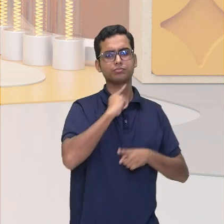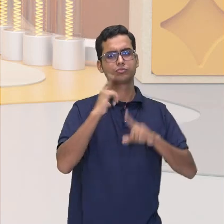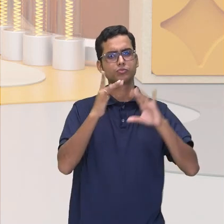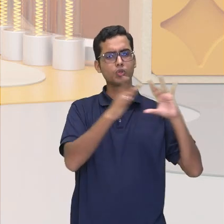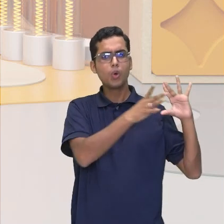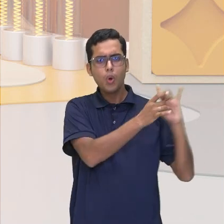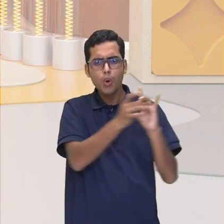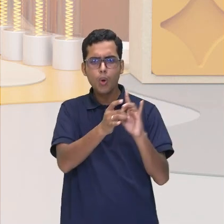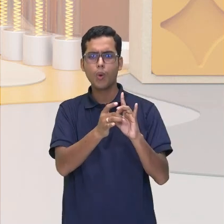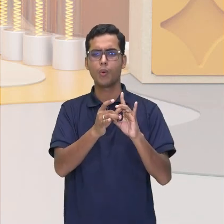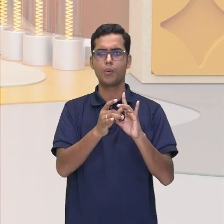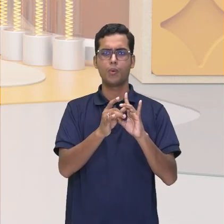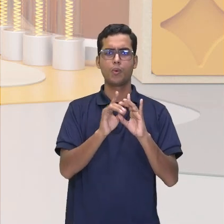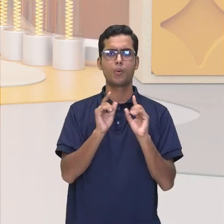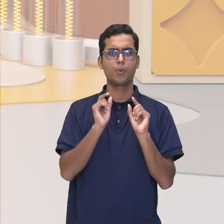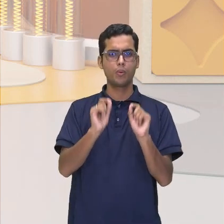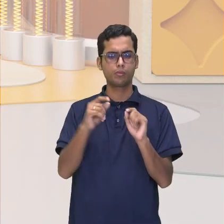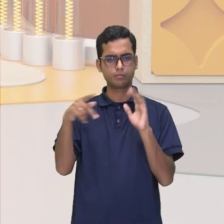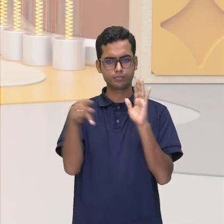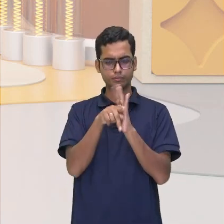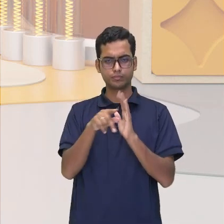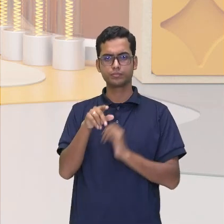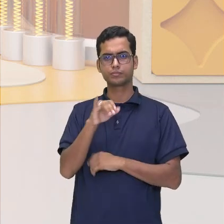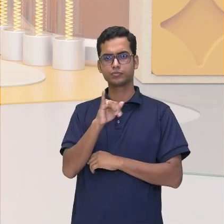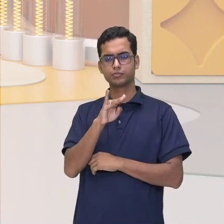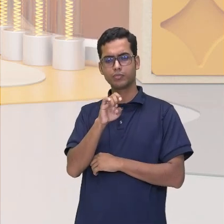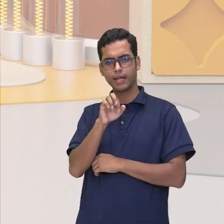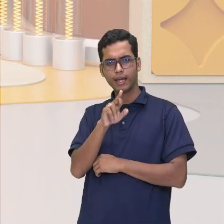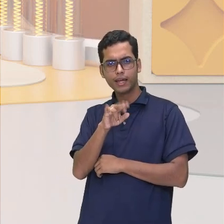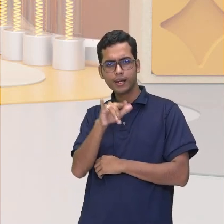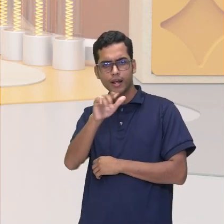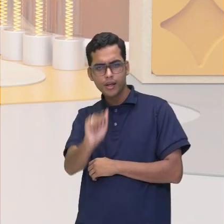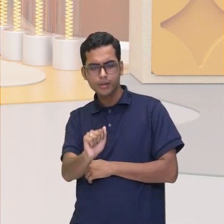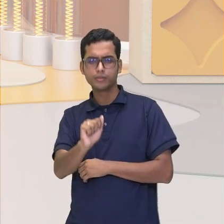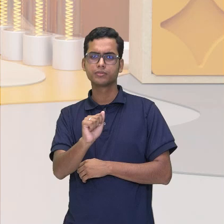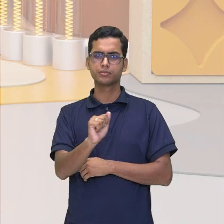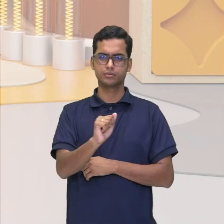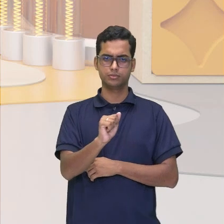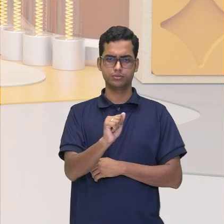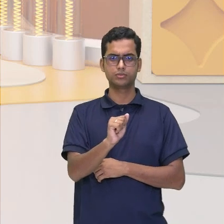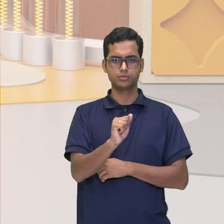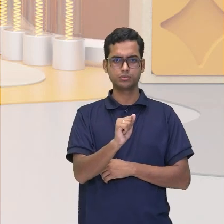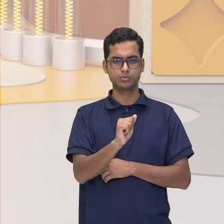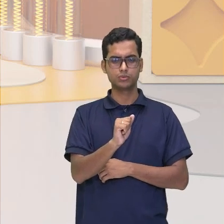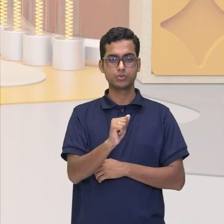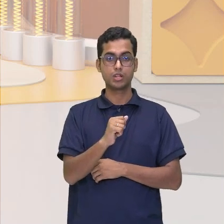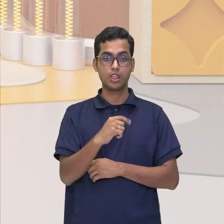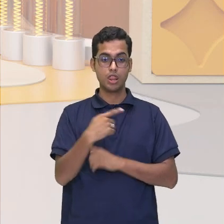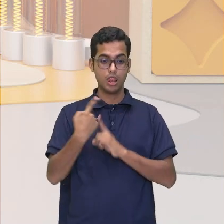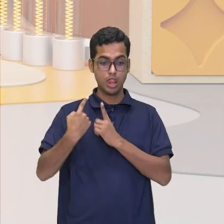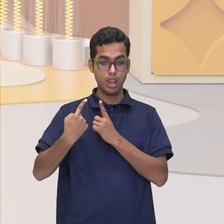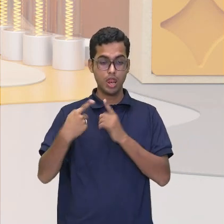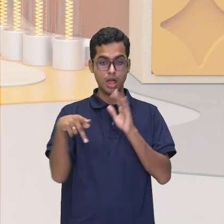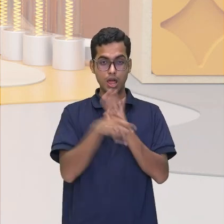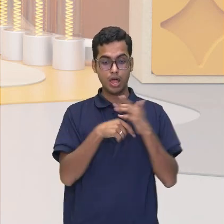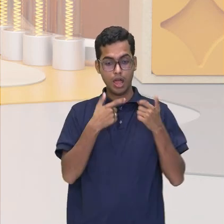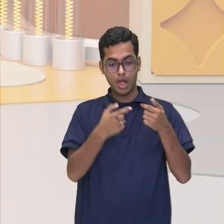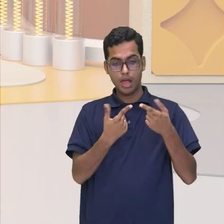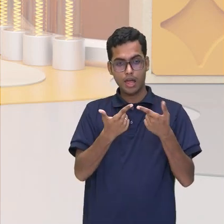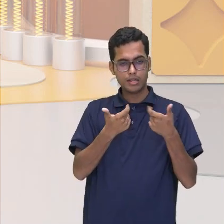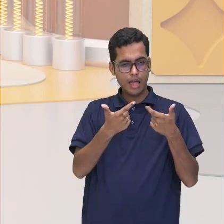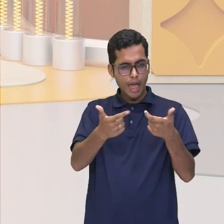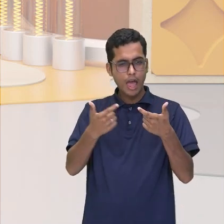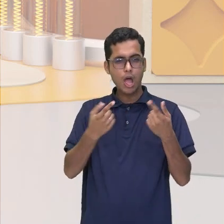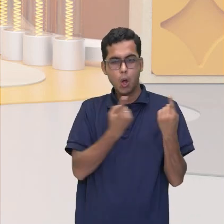contexto da Península Ibérica, na luta contra os mouros. Mas a formação vai acontecer